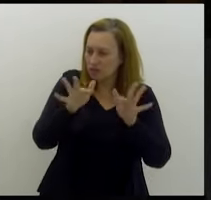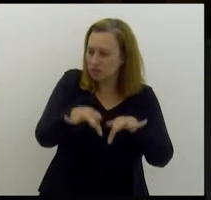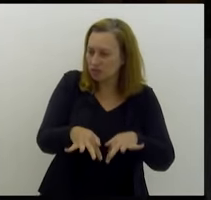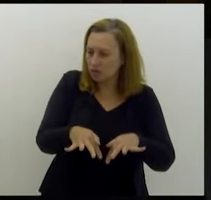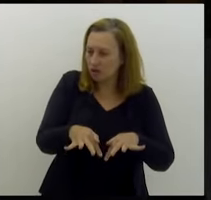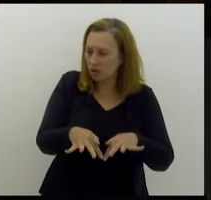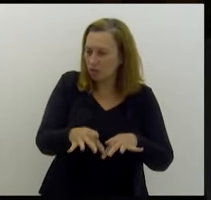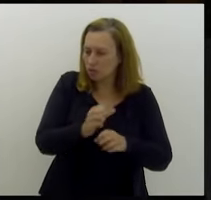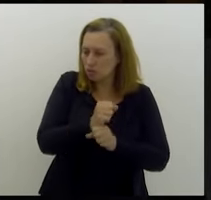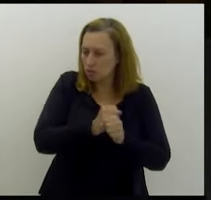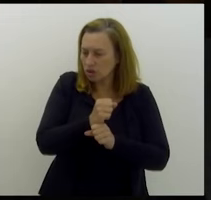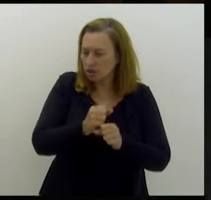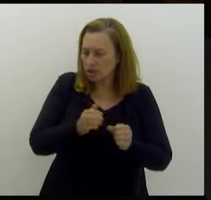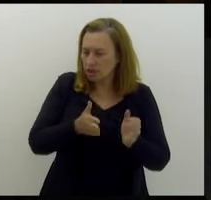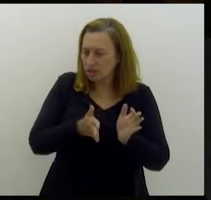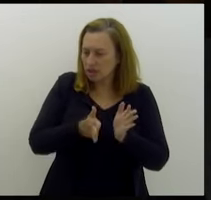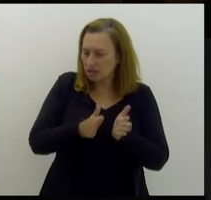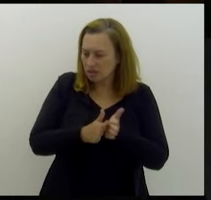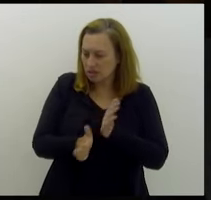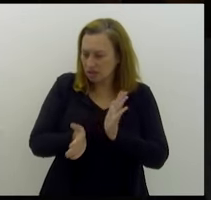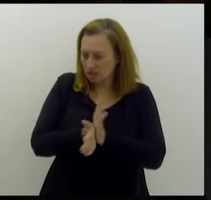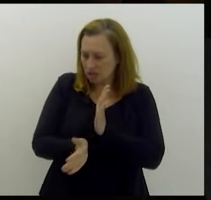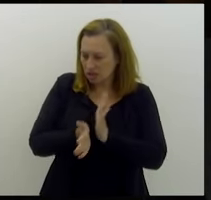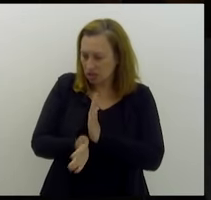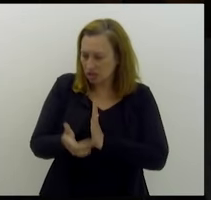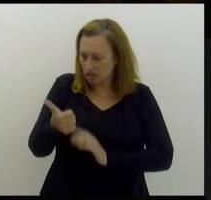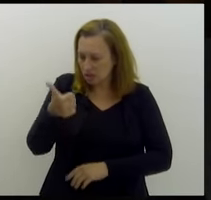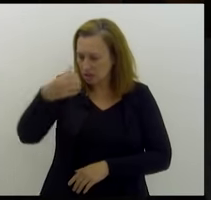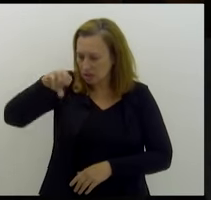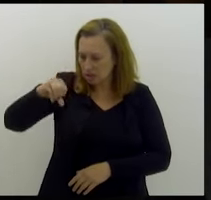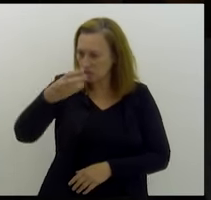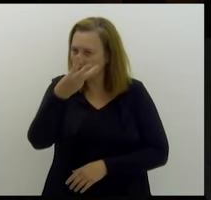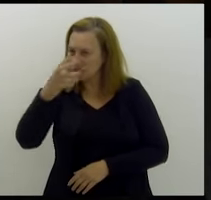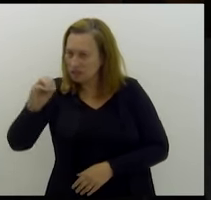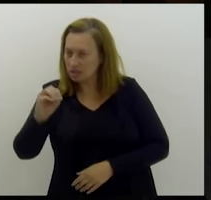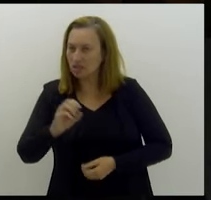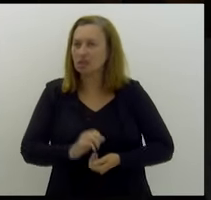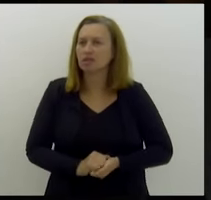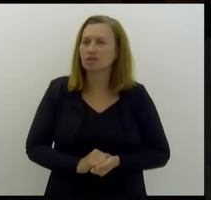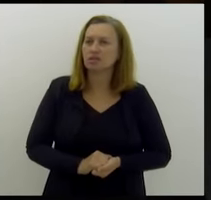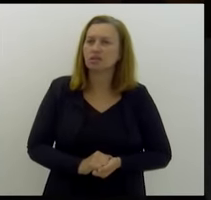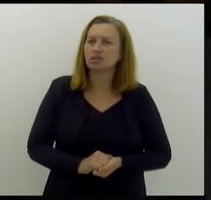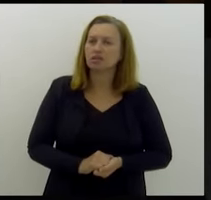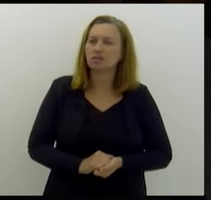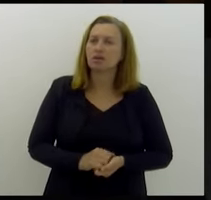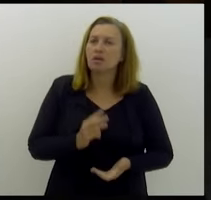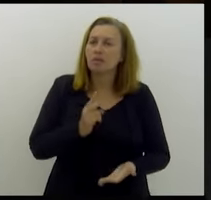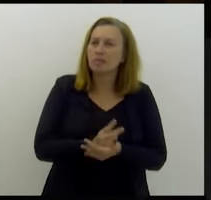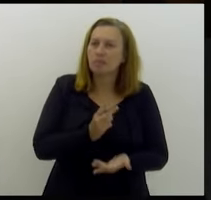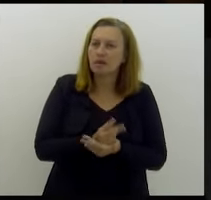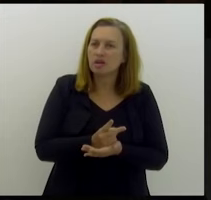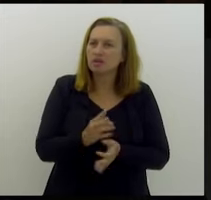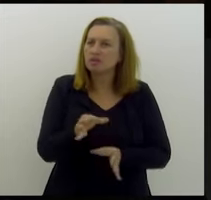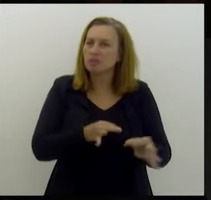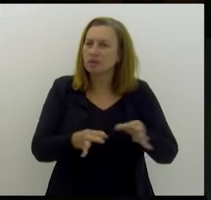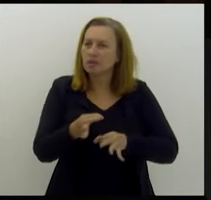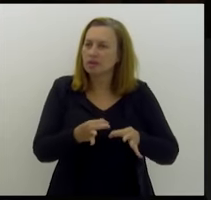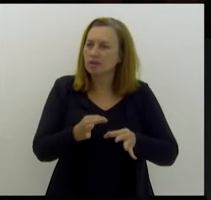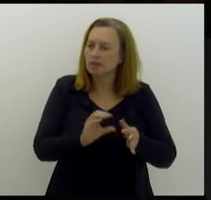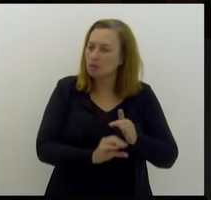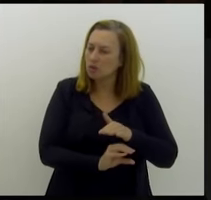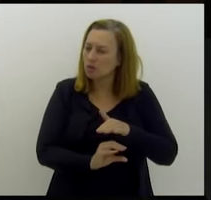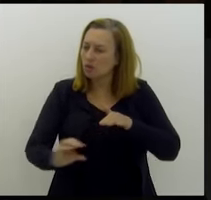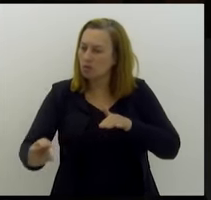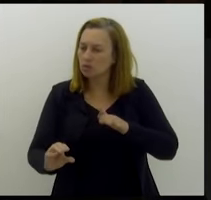mais 20 mais 19 sobrarem 30 70% do que era para ter sido investido mesmo aquilo que esteja planejado para ir para outros